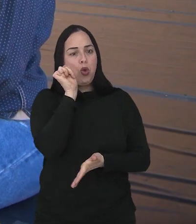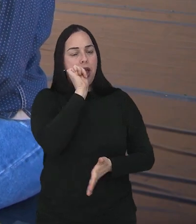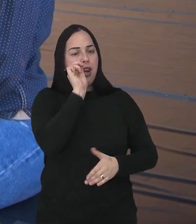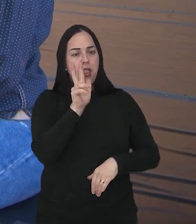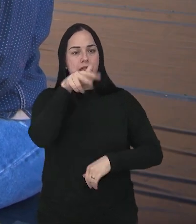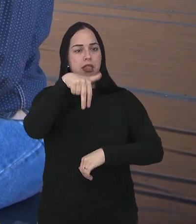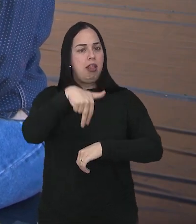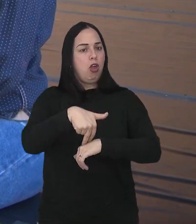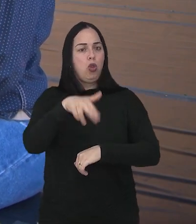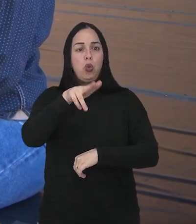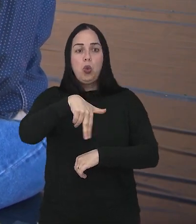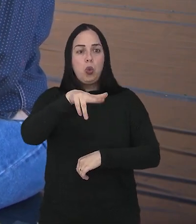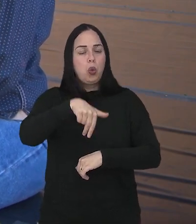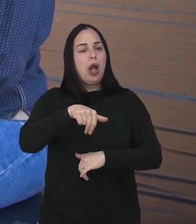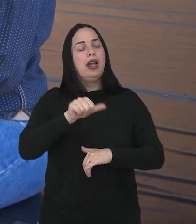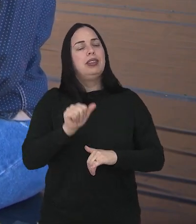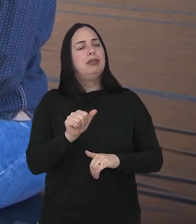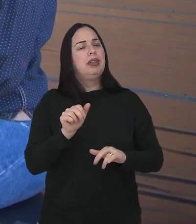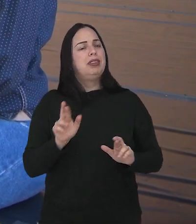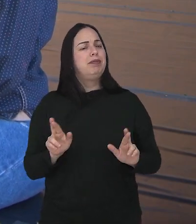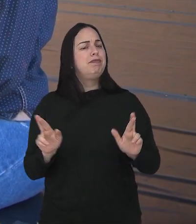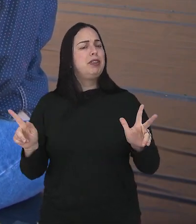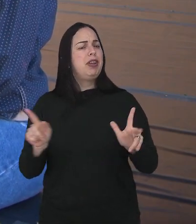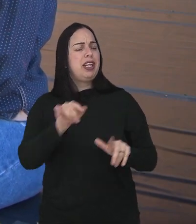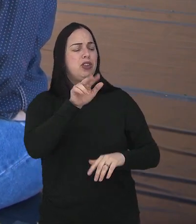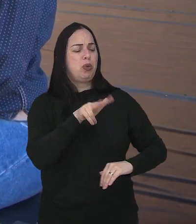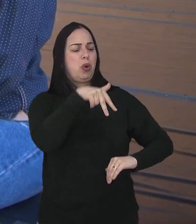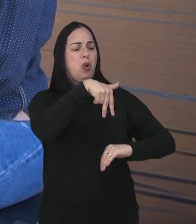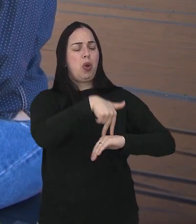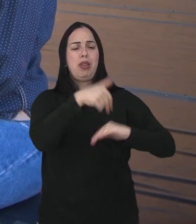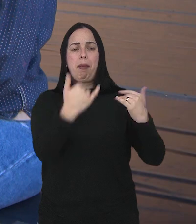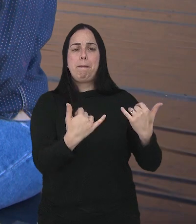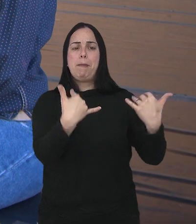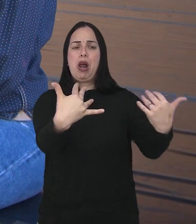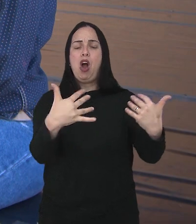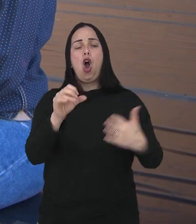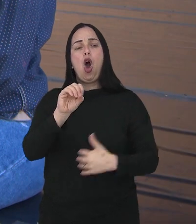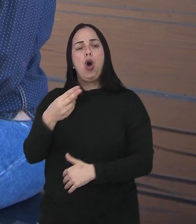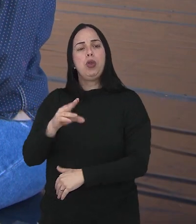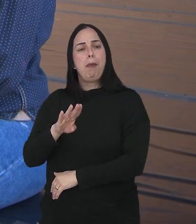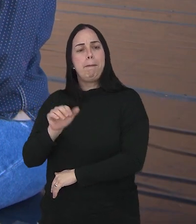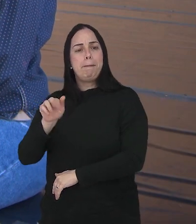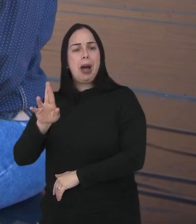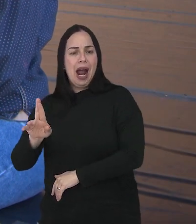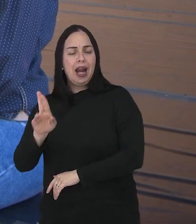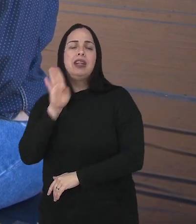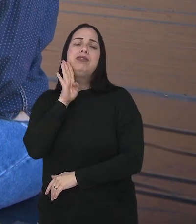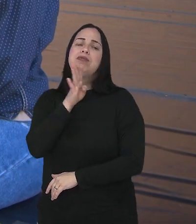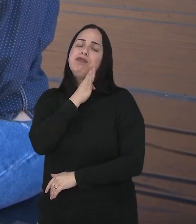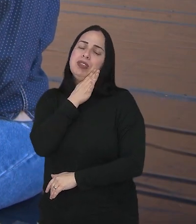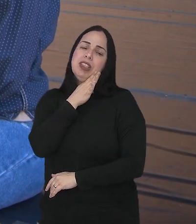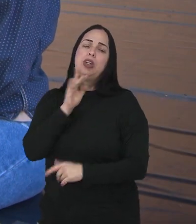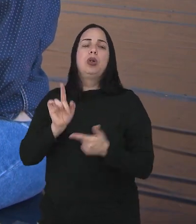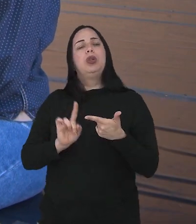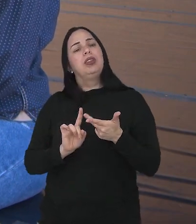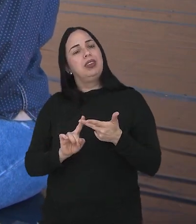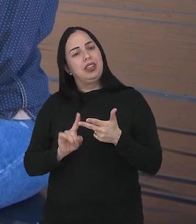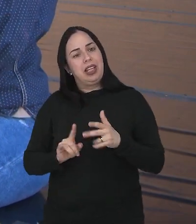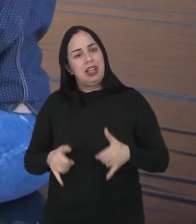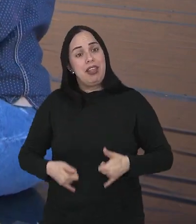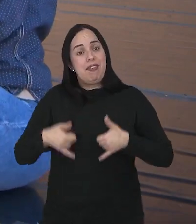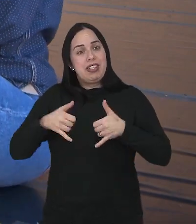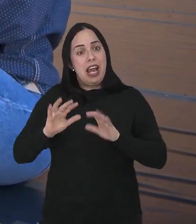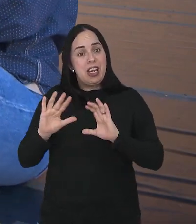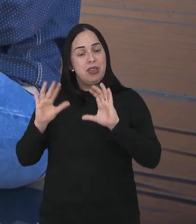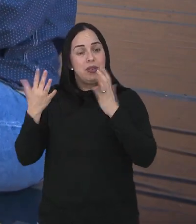assim, dessa forma grandiosa. Tem diferença se apresentar num palco público ou num barzinho ou num aniversário, numa festinha?